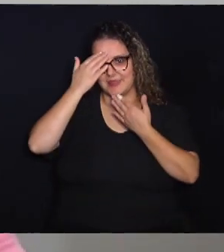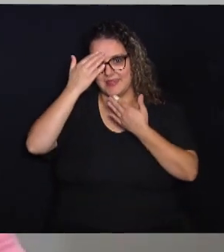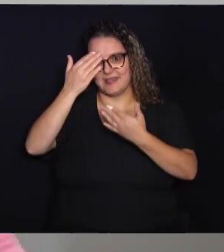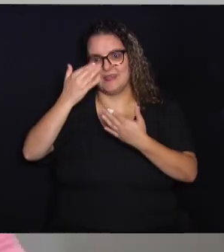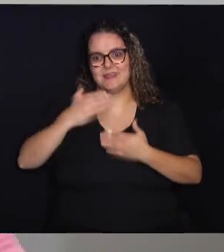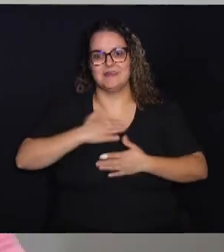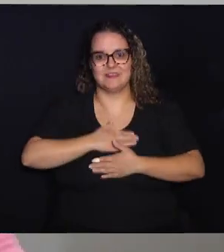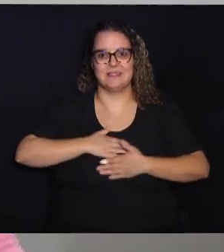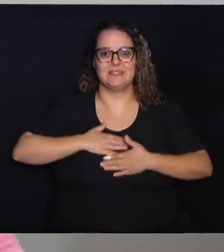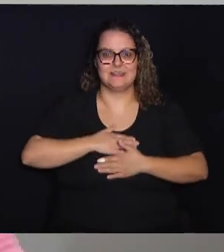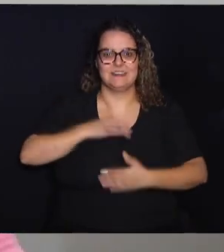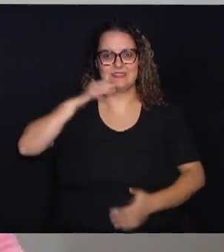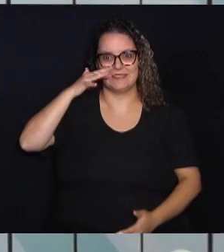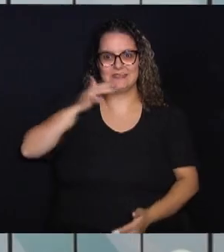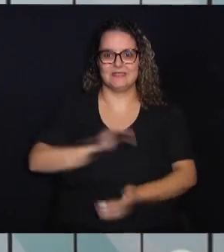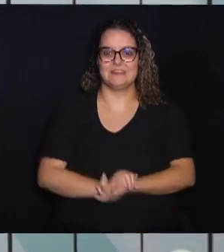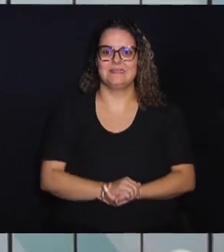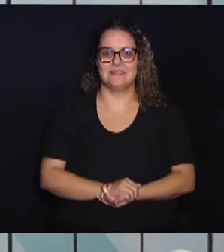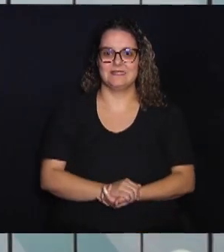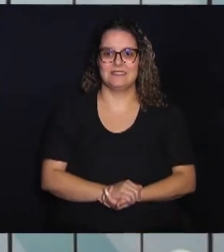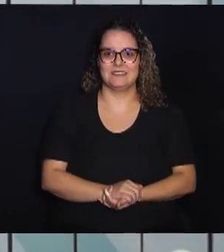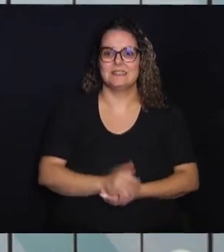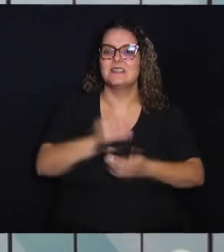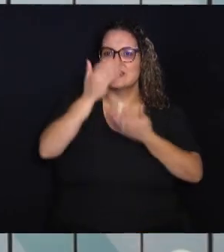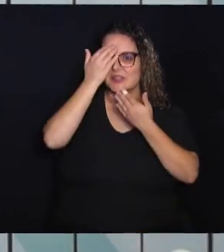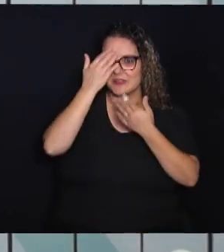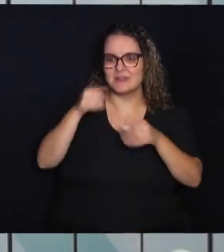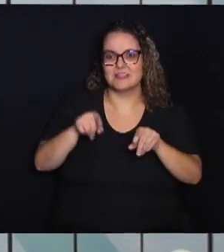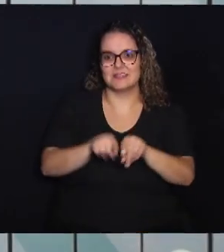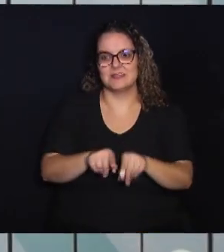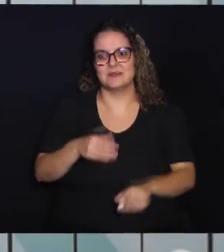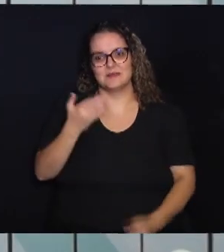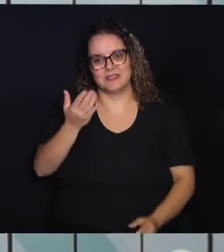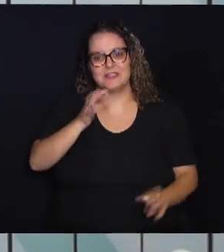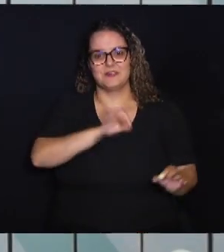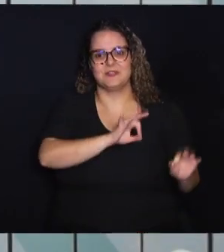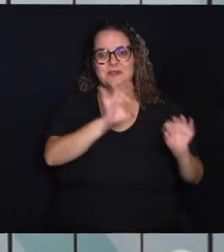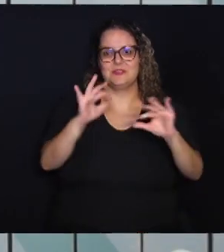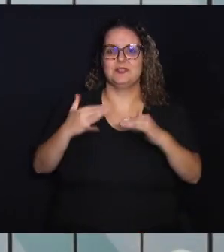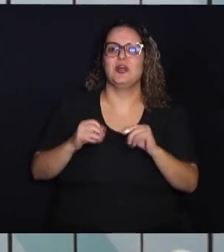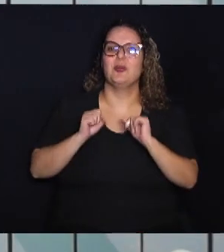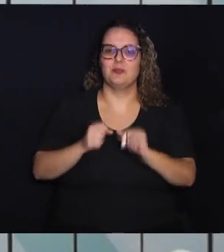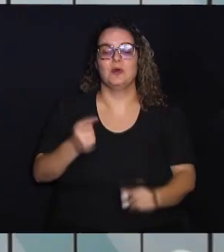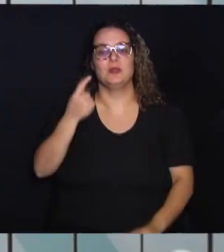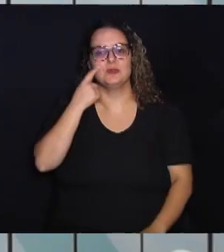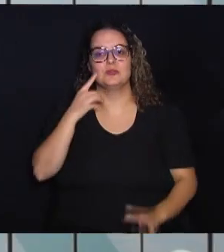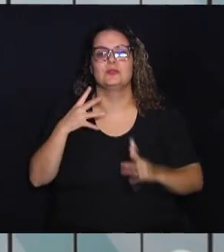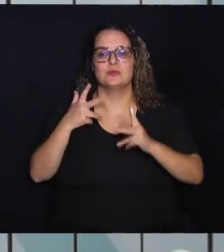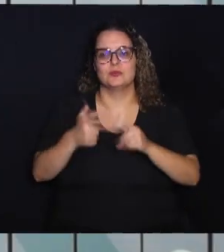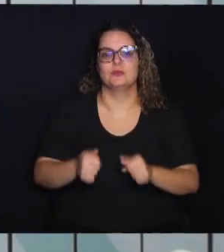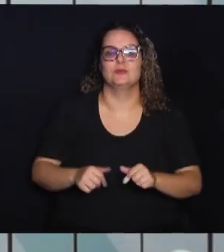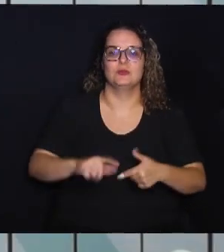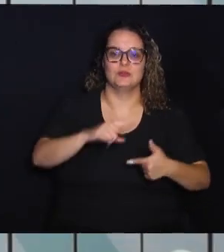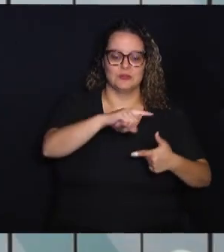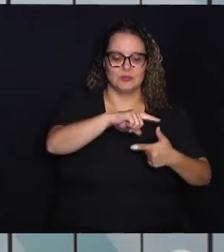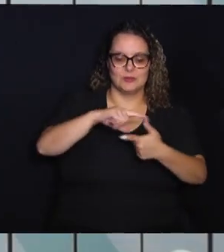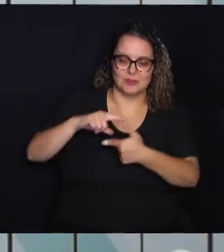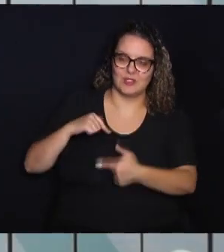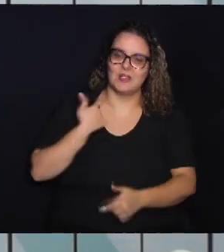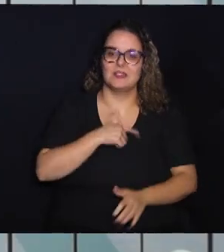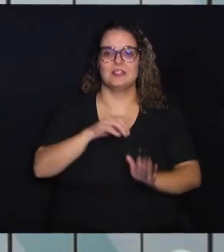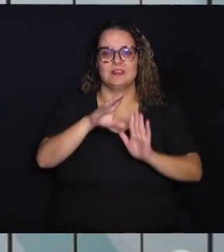Gina, é um prazer, Ana Paula. Obrigada também pela sua companhia. Você pode conferir todos os quadros da